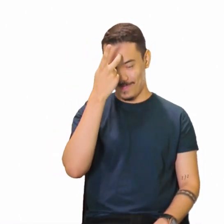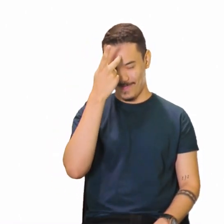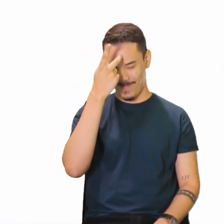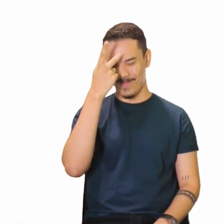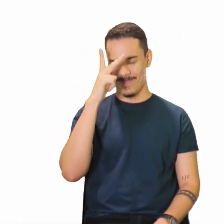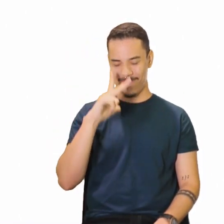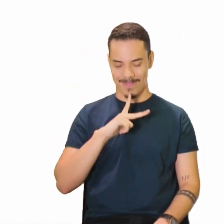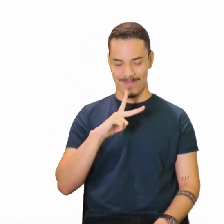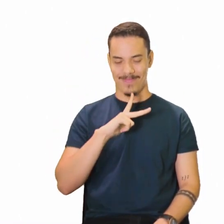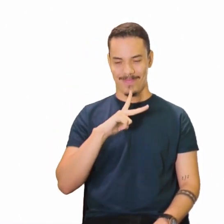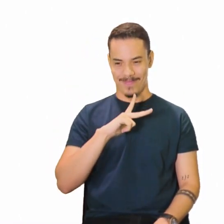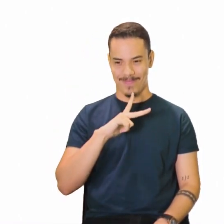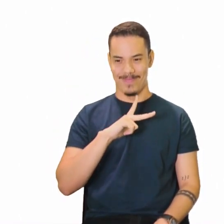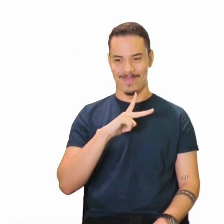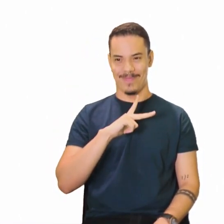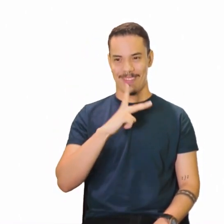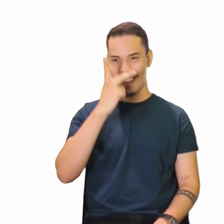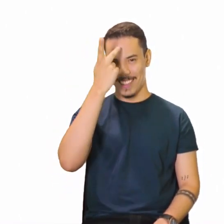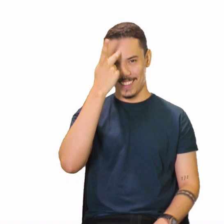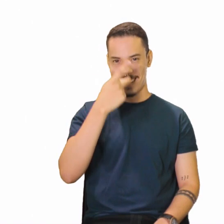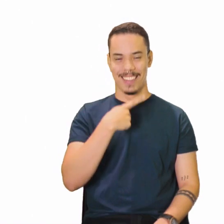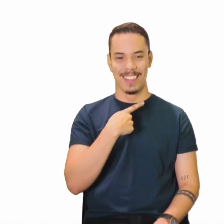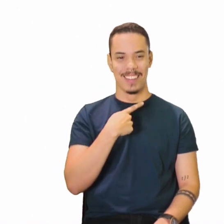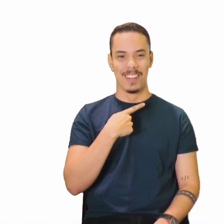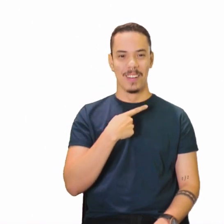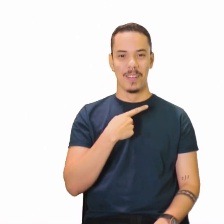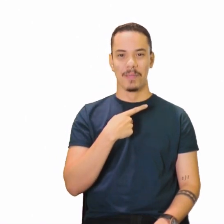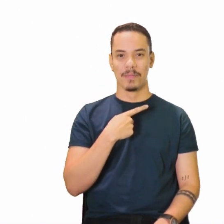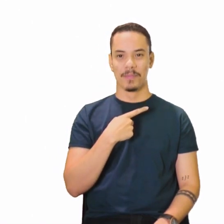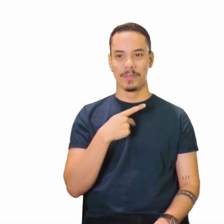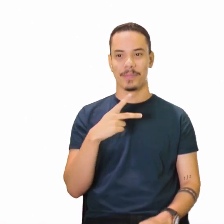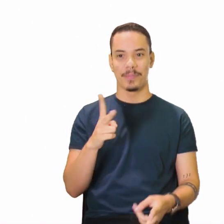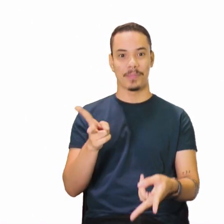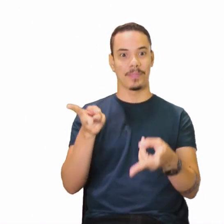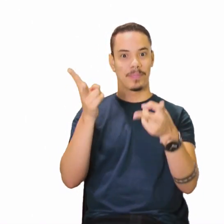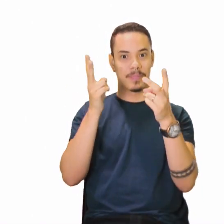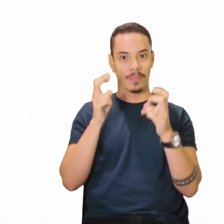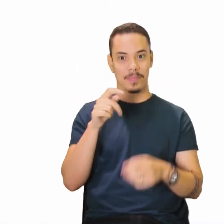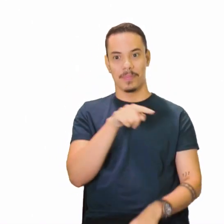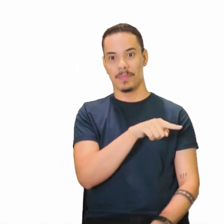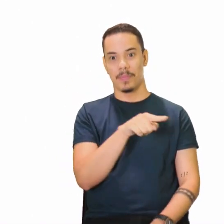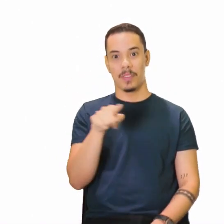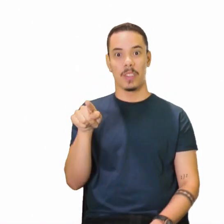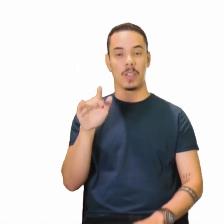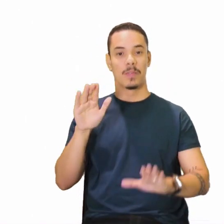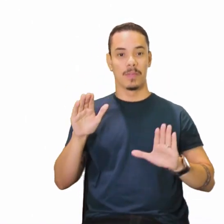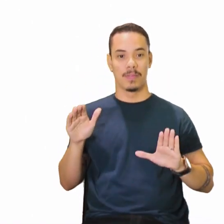tragédia passional. Ok, vejam que você vai focar o termo